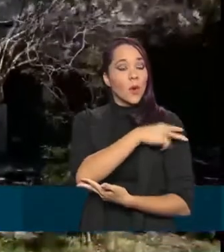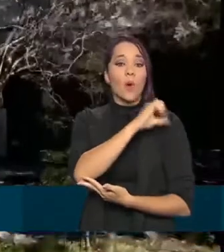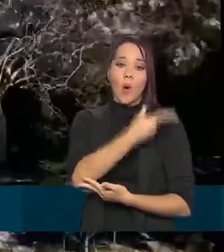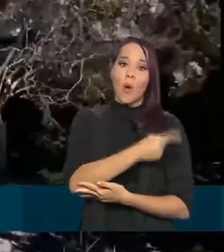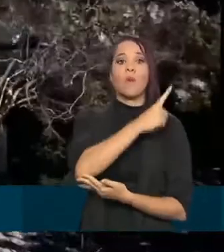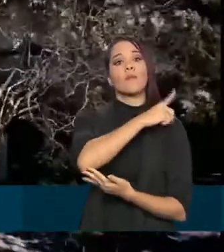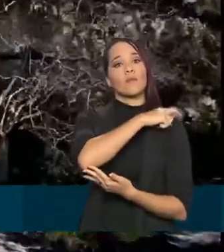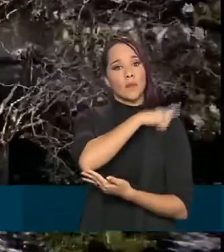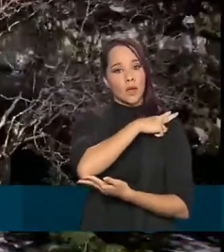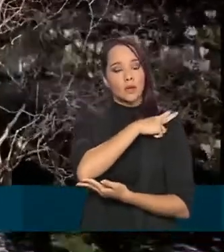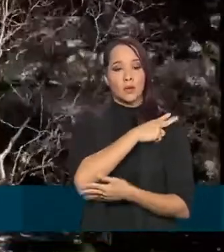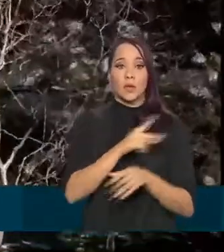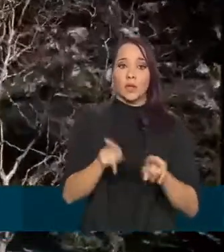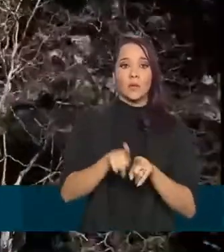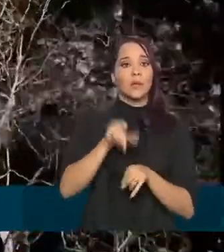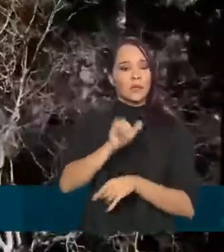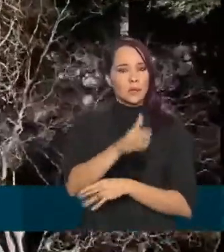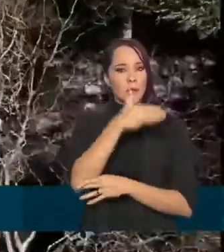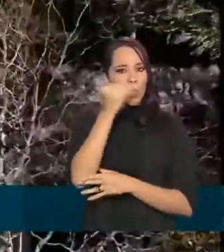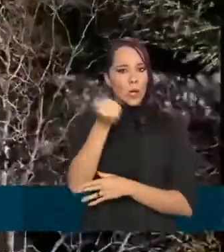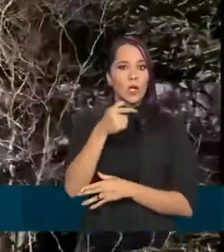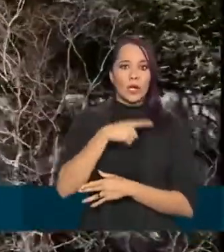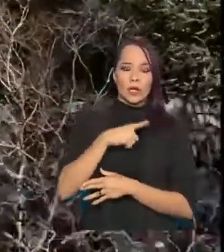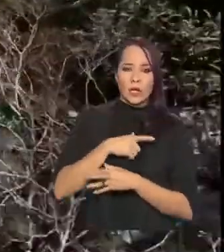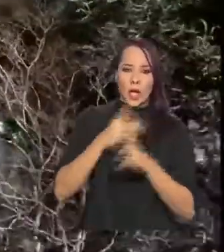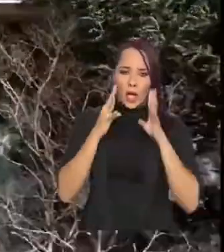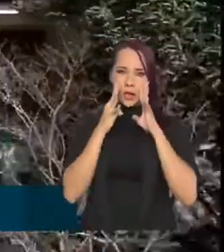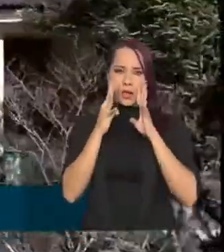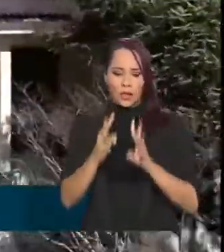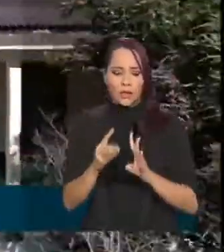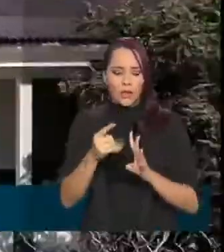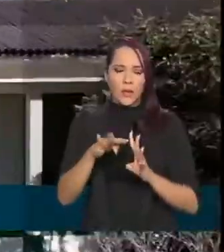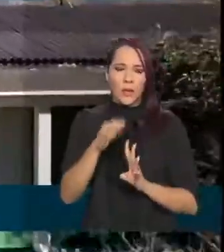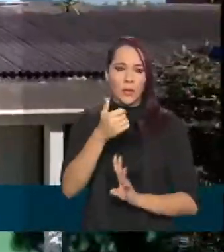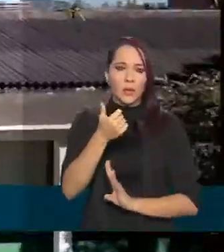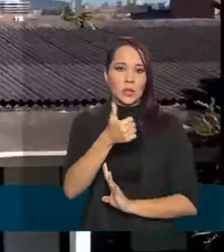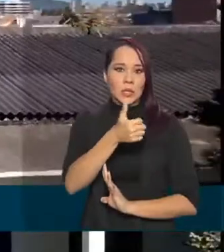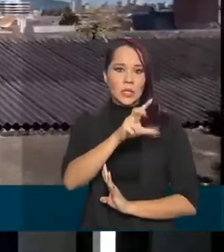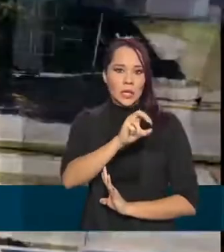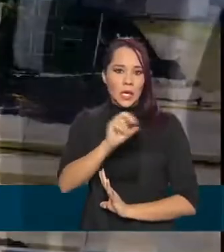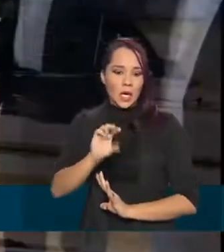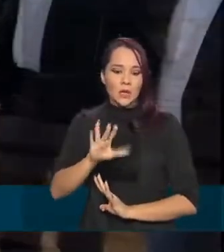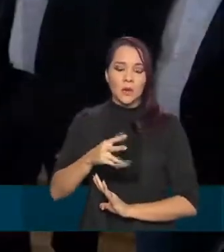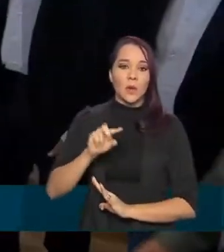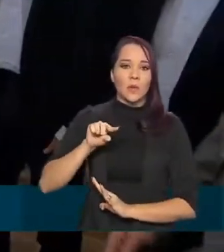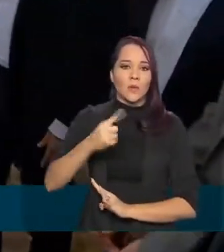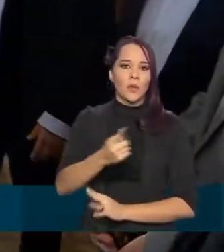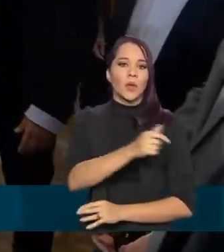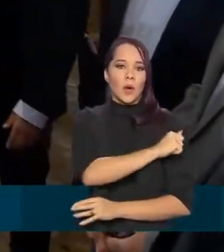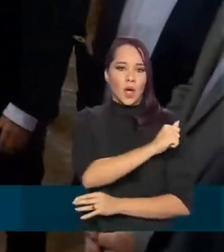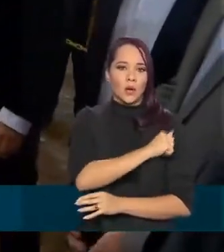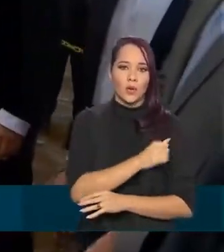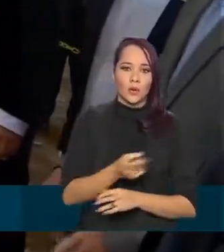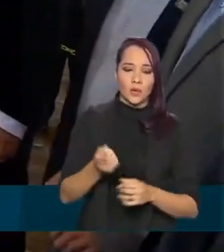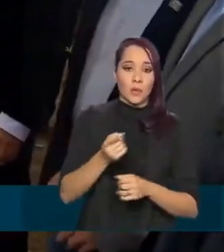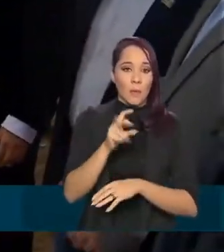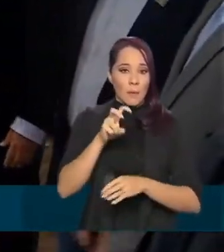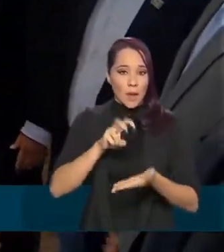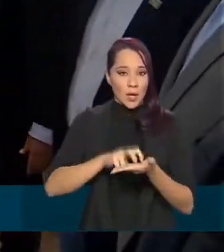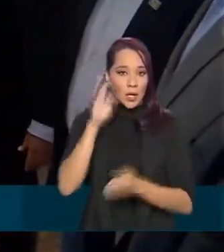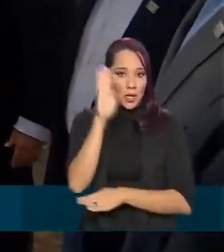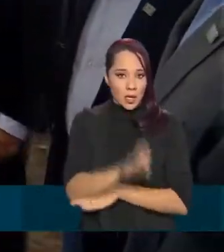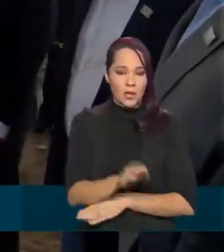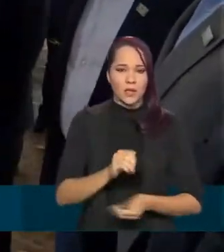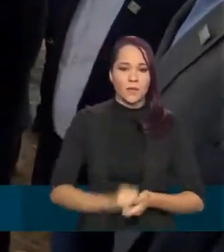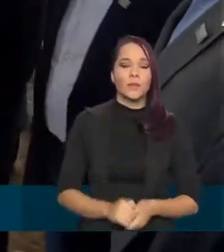médio e, preferencialmente, atenda de 500 a 1.000 alunos nos dois turnos. Além disso, a escola